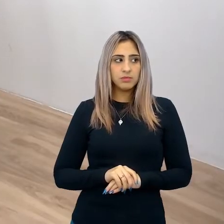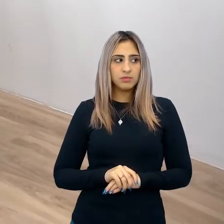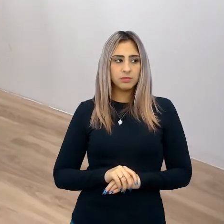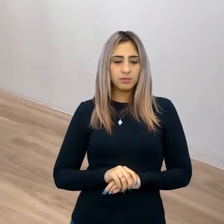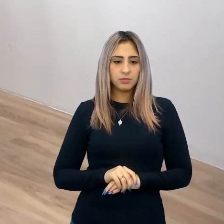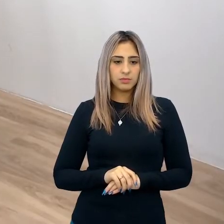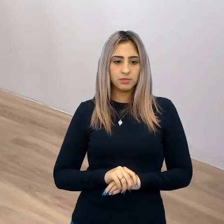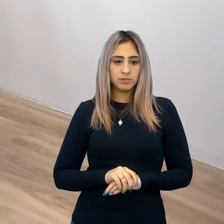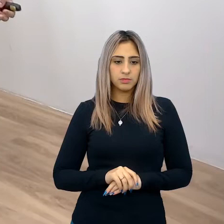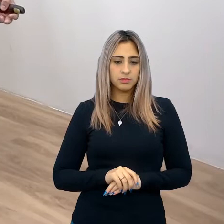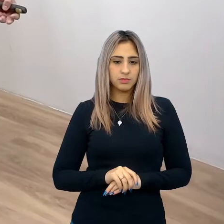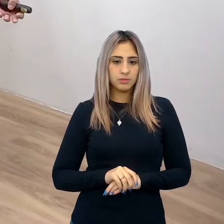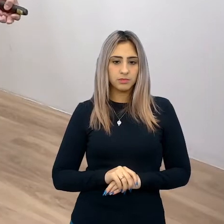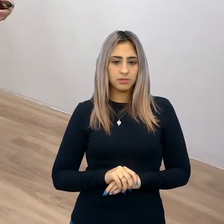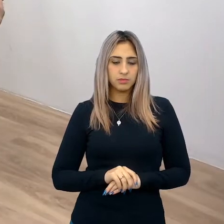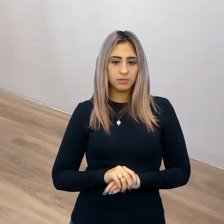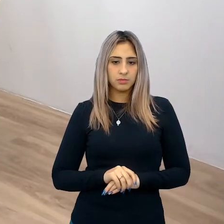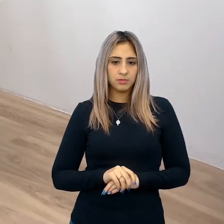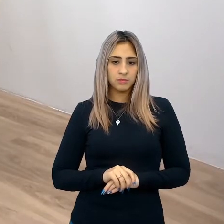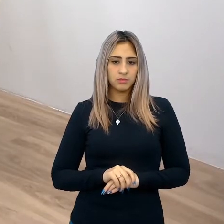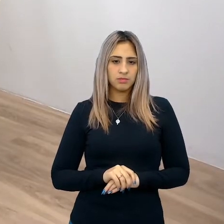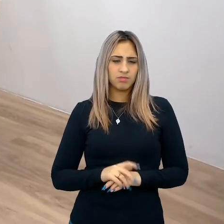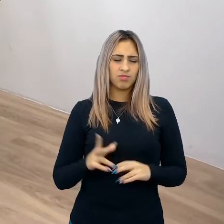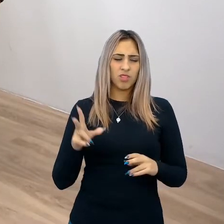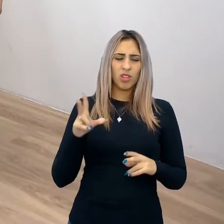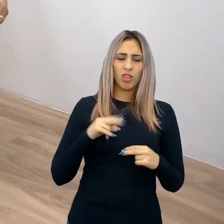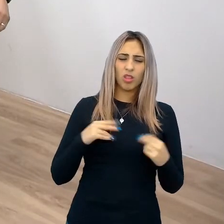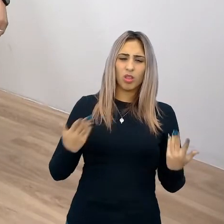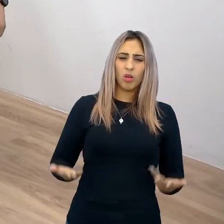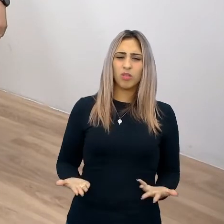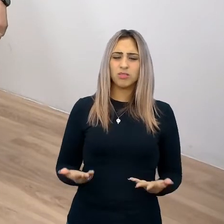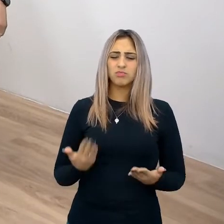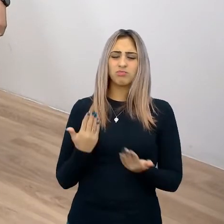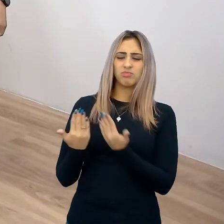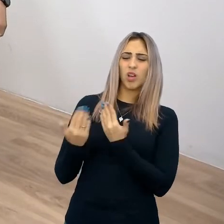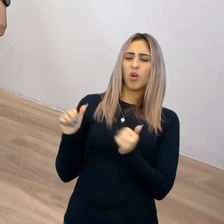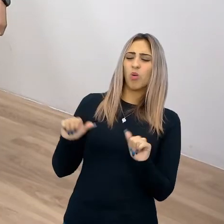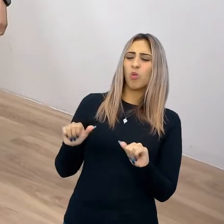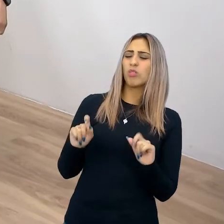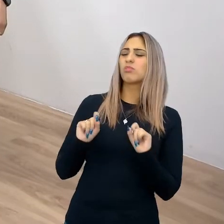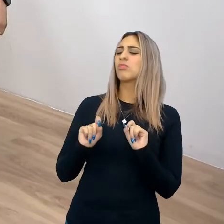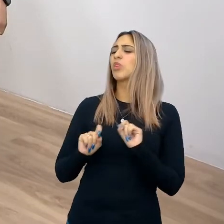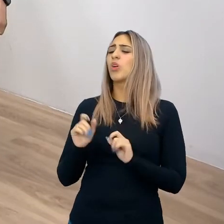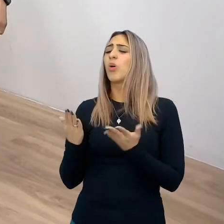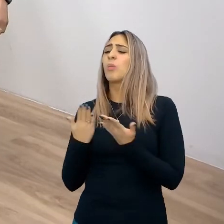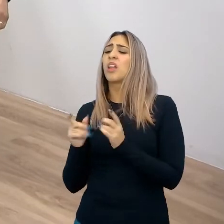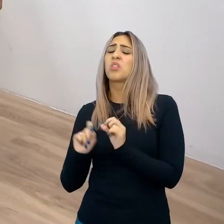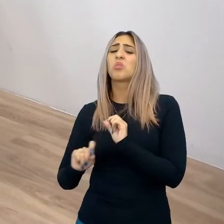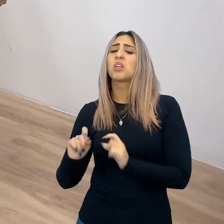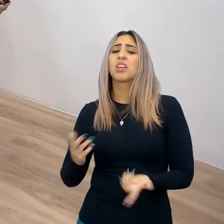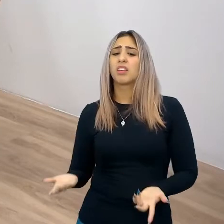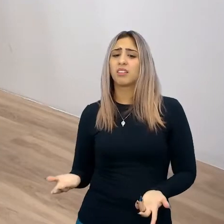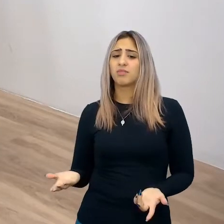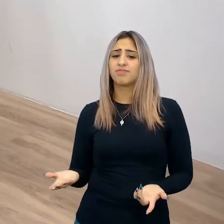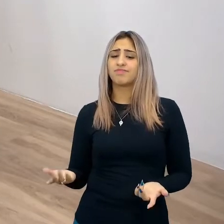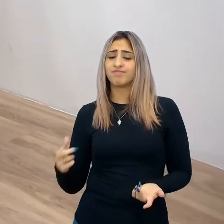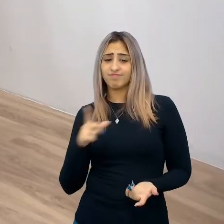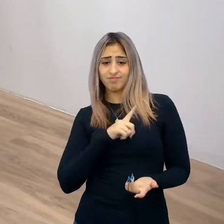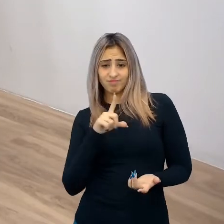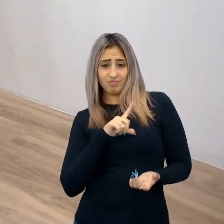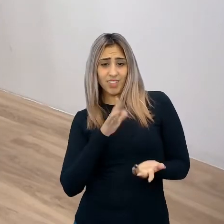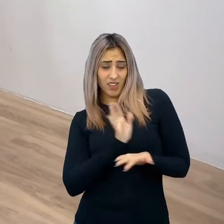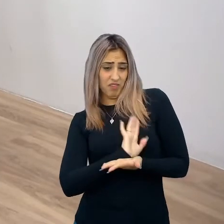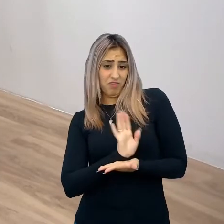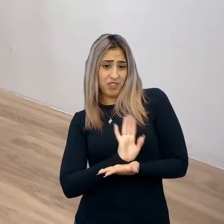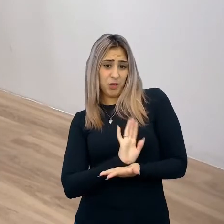Então, né, puxa vida, é ruim, mas é ruim comparado ao quê, né? Porque o filme nacional é maravilhoso, assim, a gente tem filmes que,